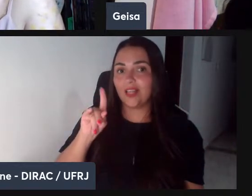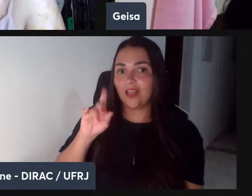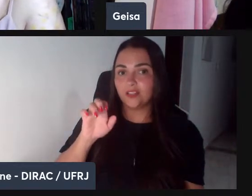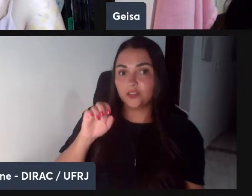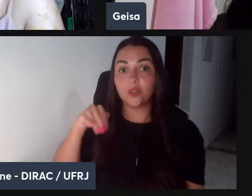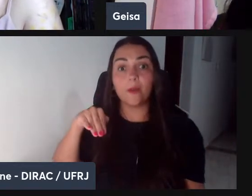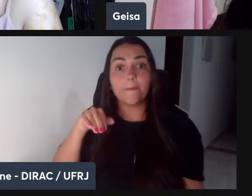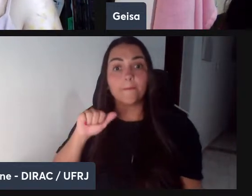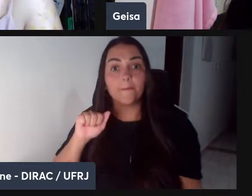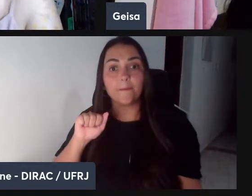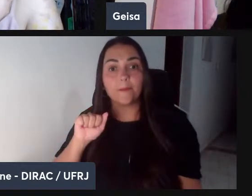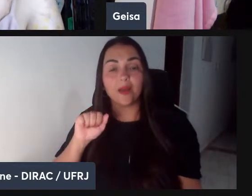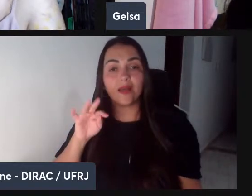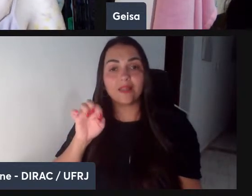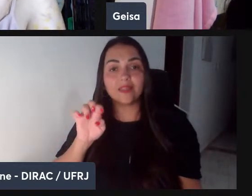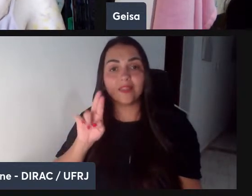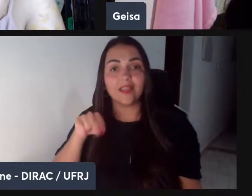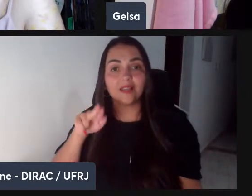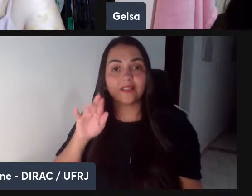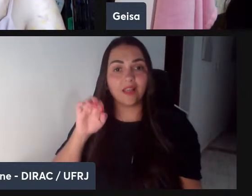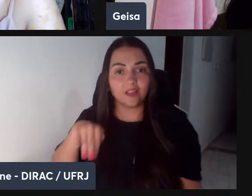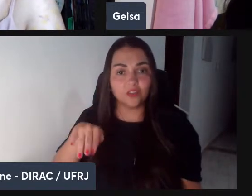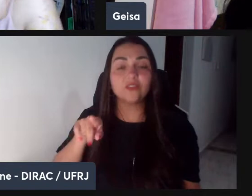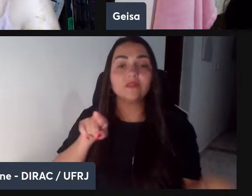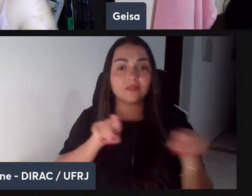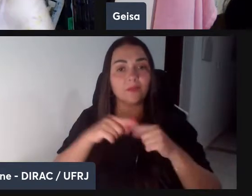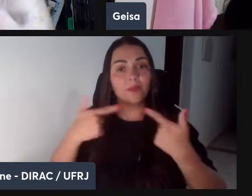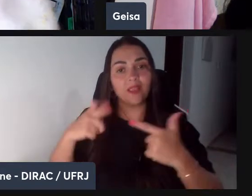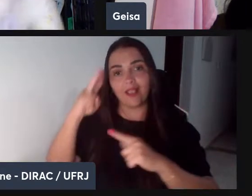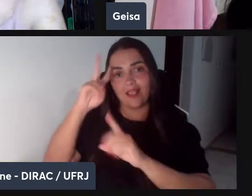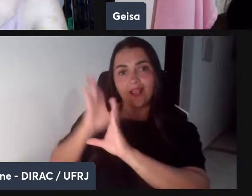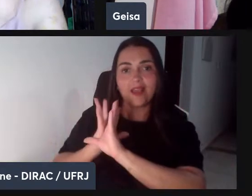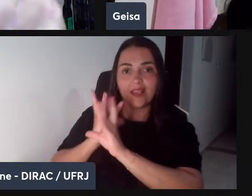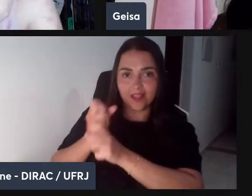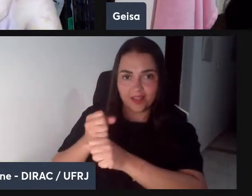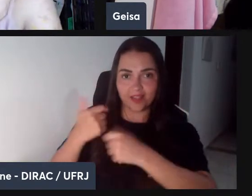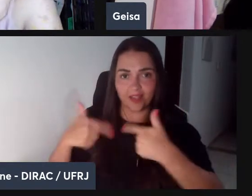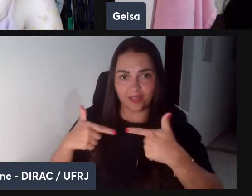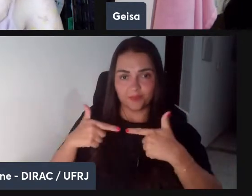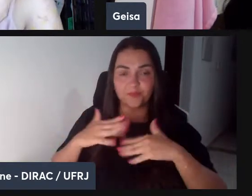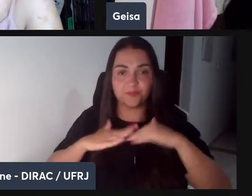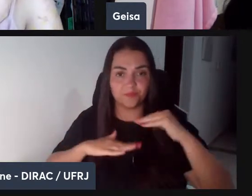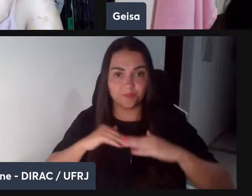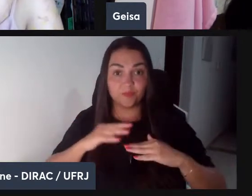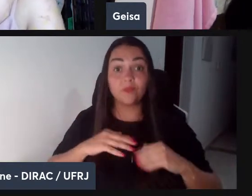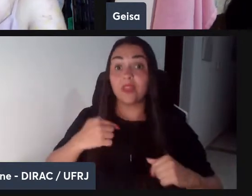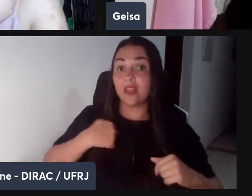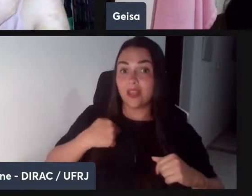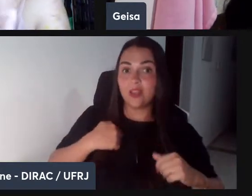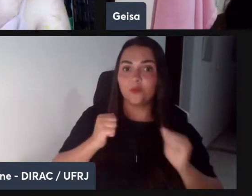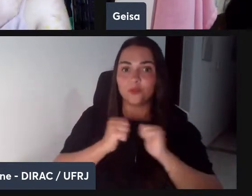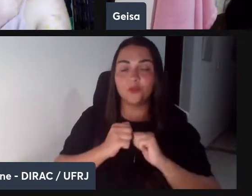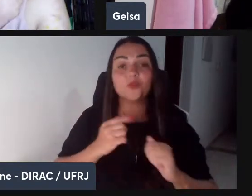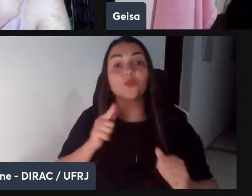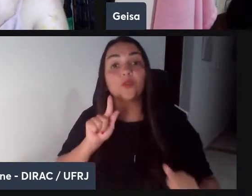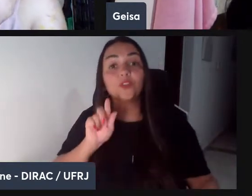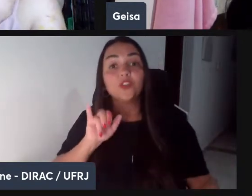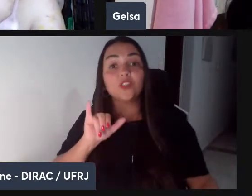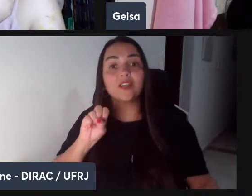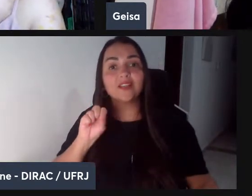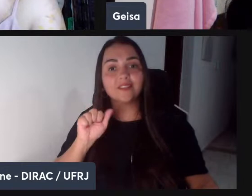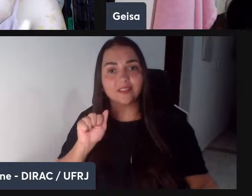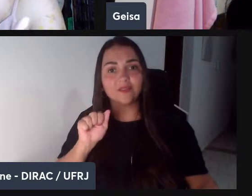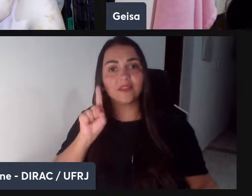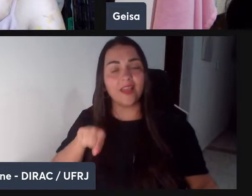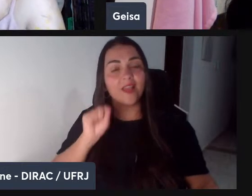carreira. Todas aqui que vamos falar hoje, né? Eu, a Geisa, aqui somos as mediadoras, e depois as